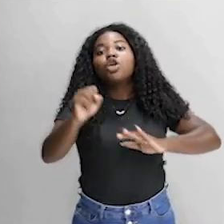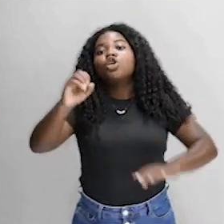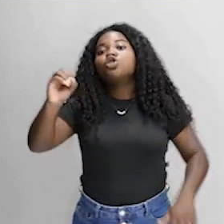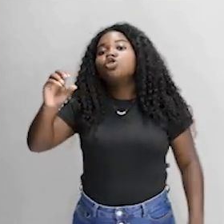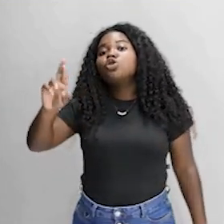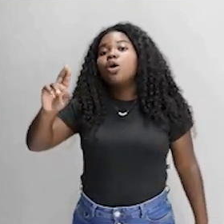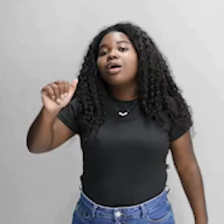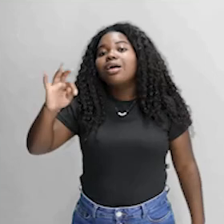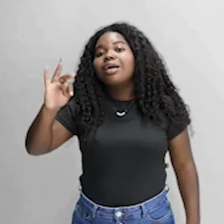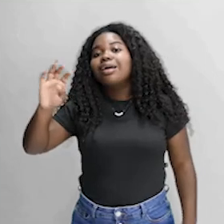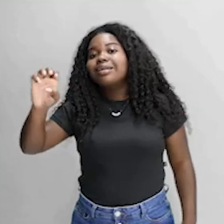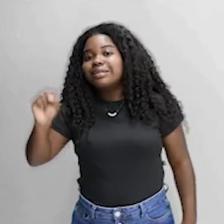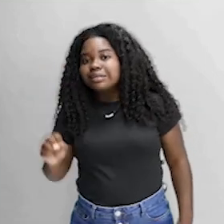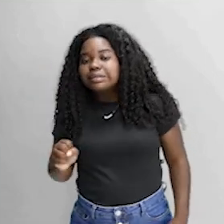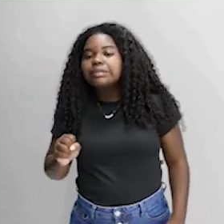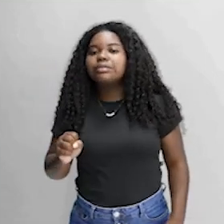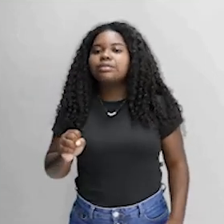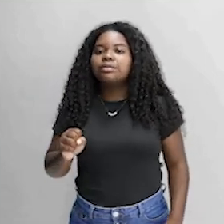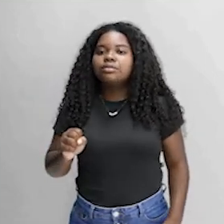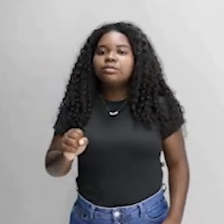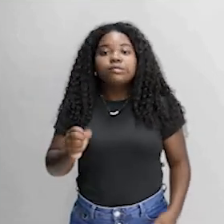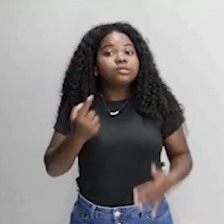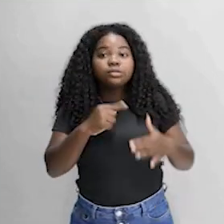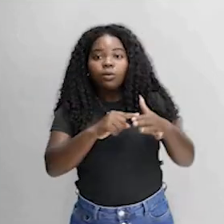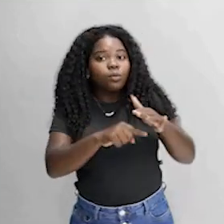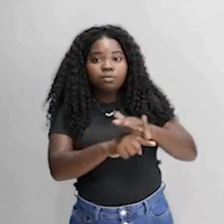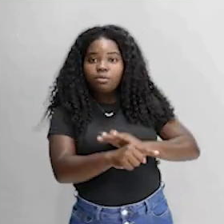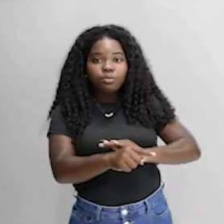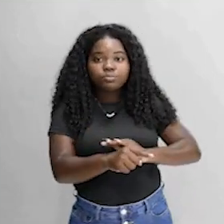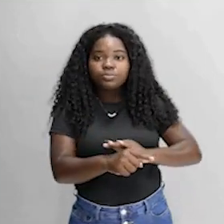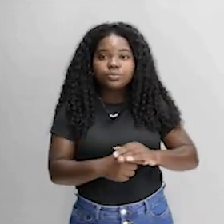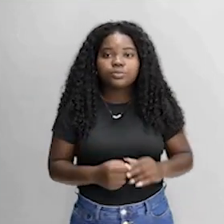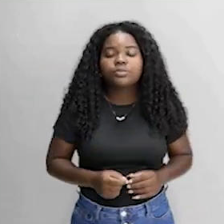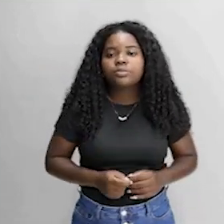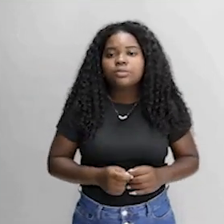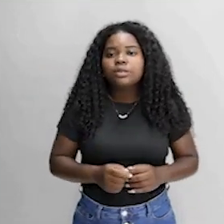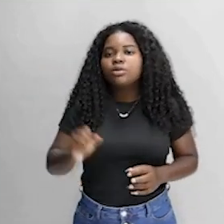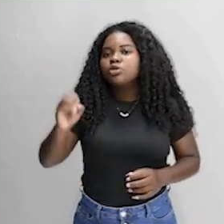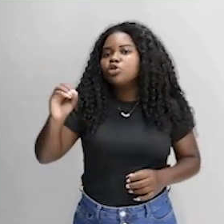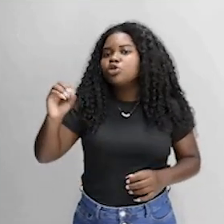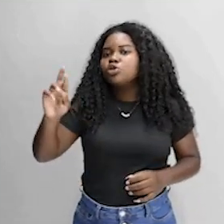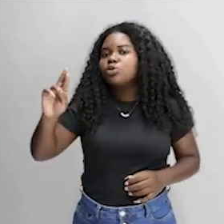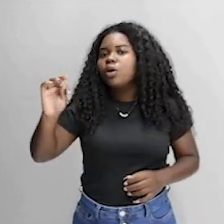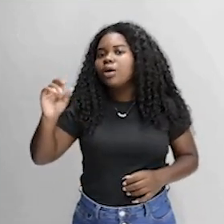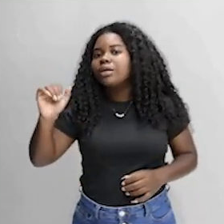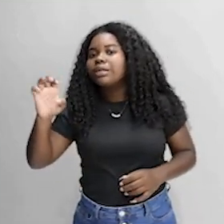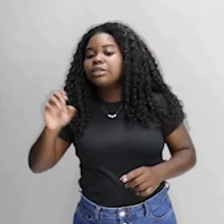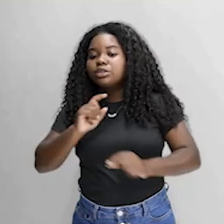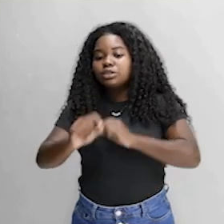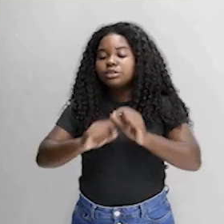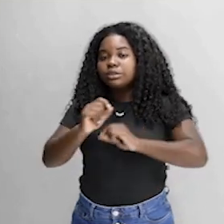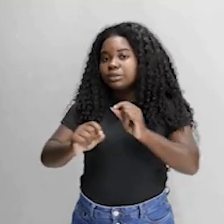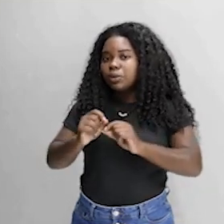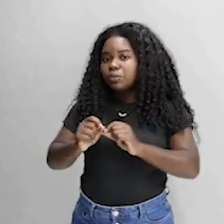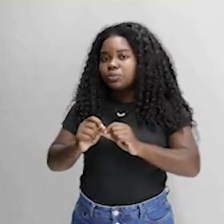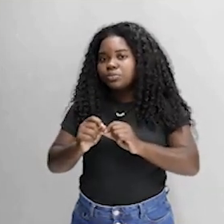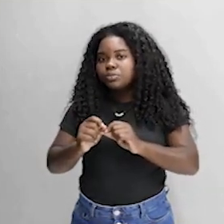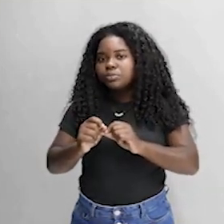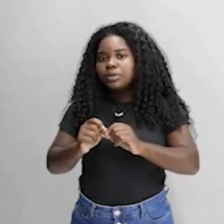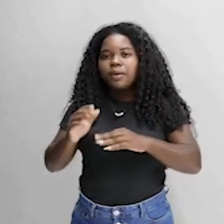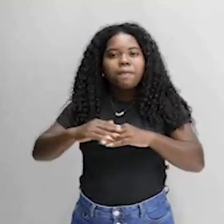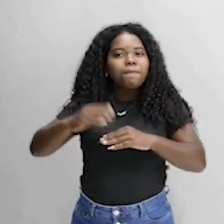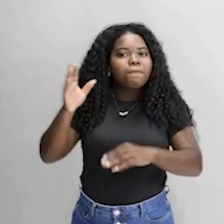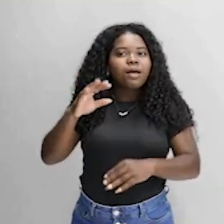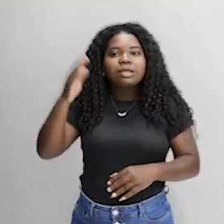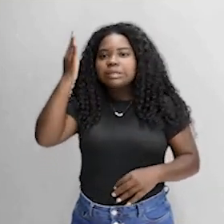Sócrates é o menos extenso. Então, se Sócrates é o menos extenso, ele é o mais compreensível.